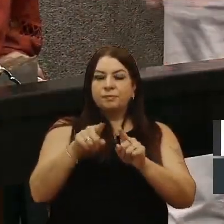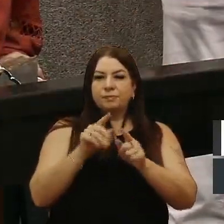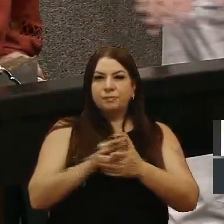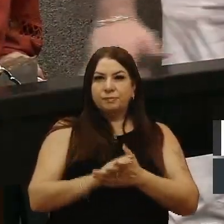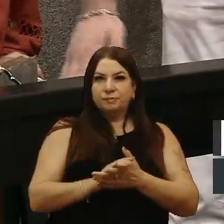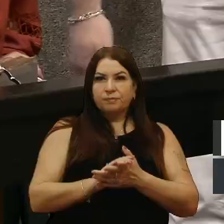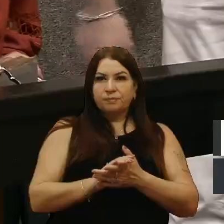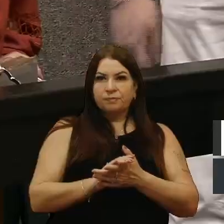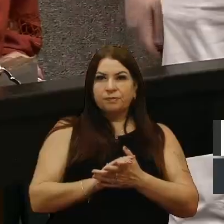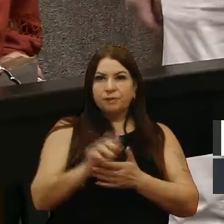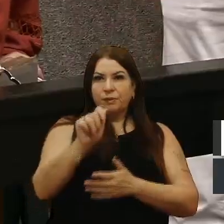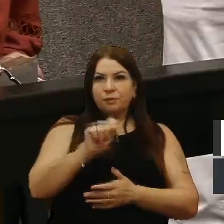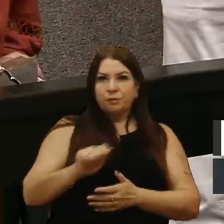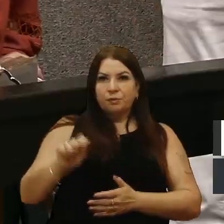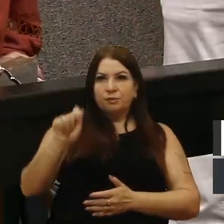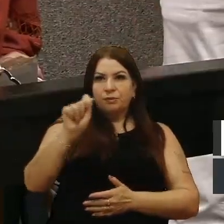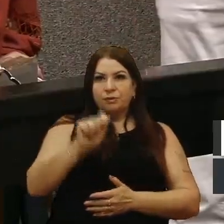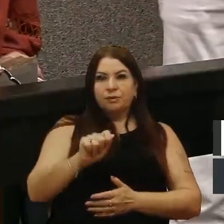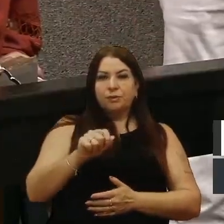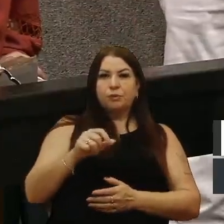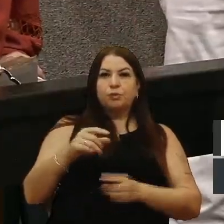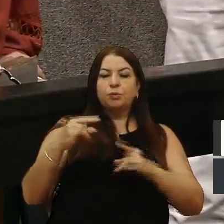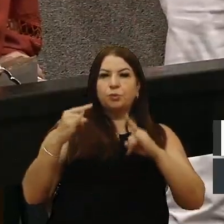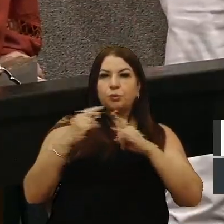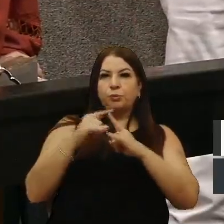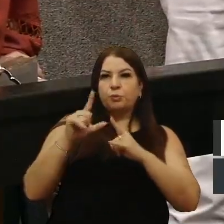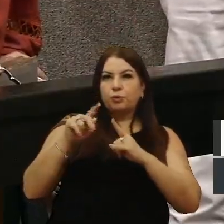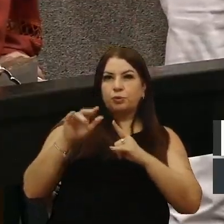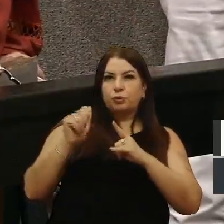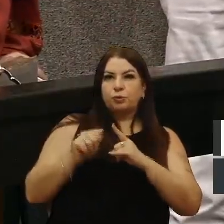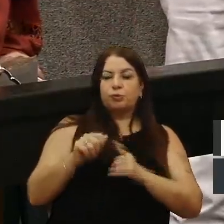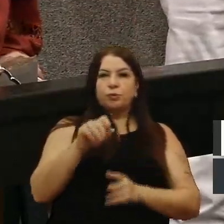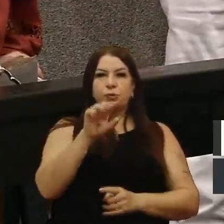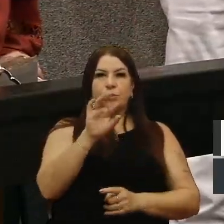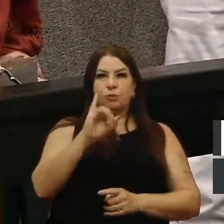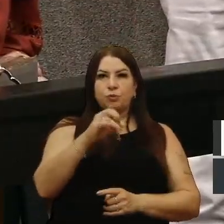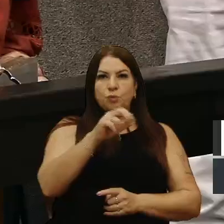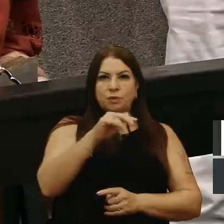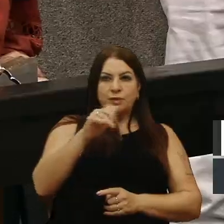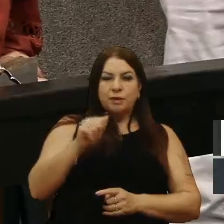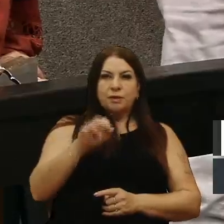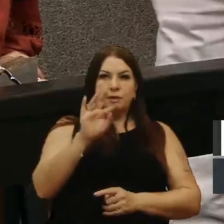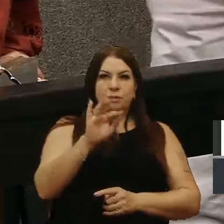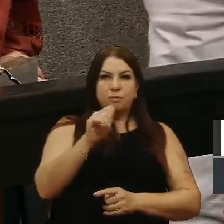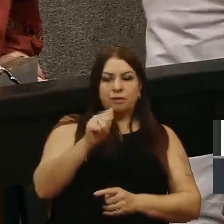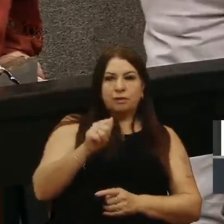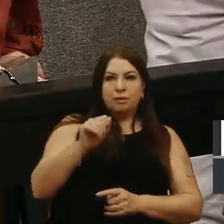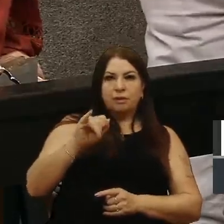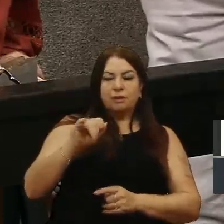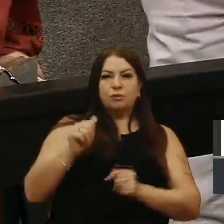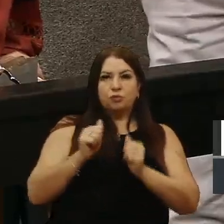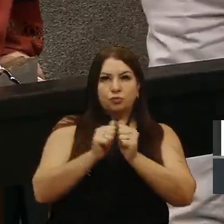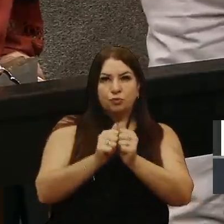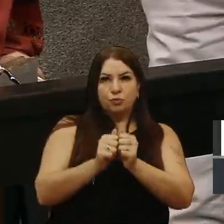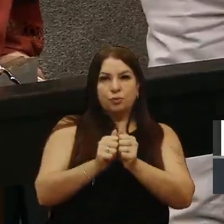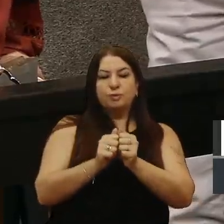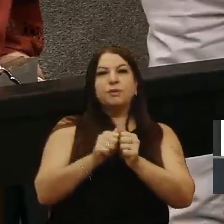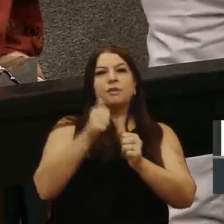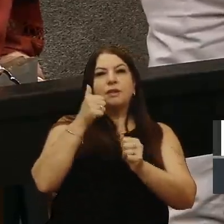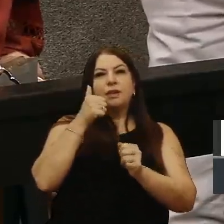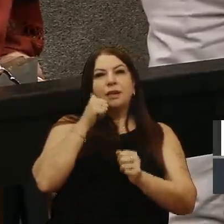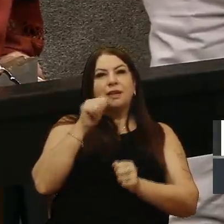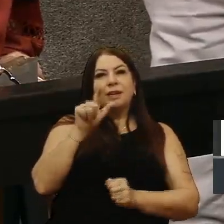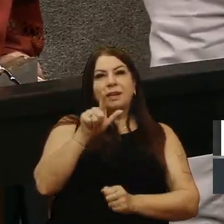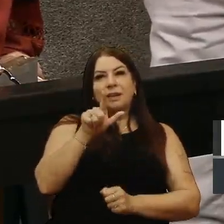da Associação Clube de Luta, a Jussara do TEA Juntos, hoje o dia, né, e a Nívia, que é mãe atípica, sabe,